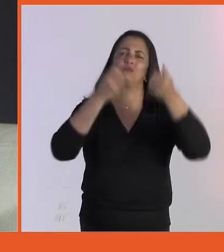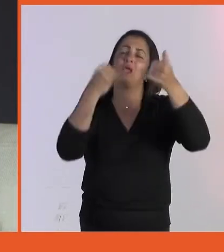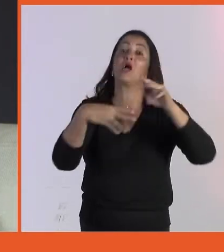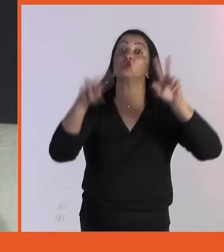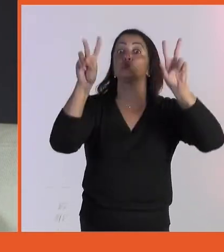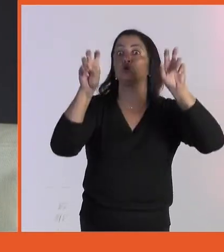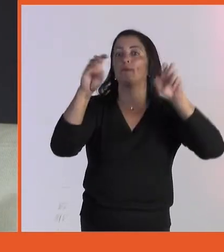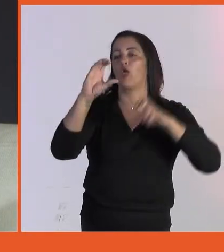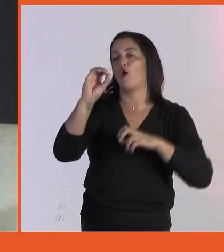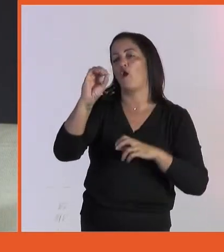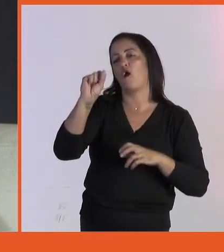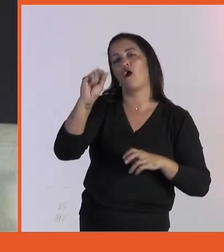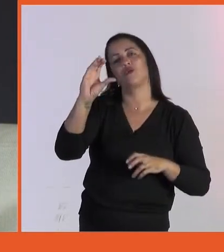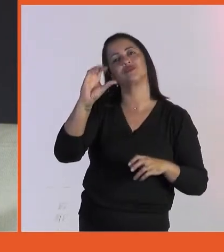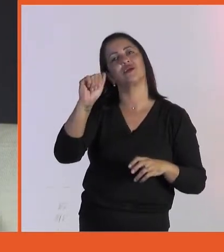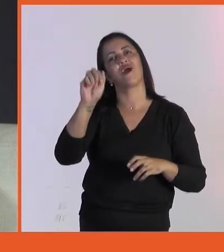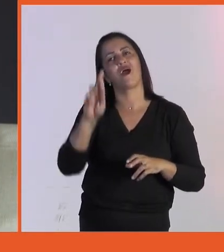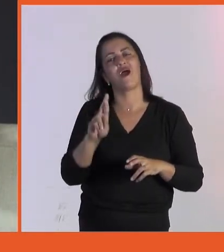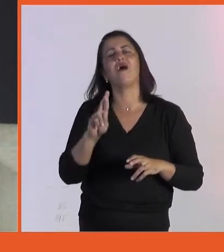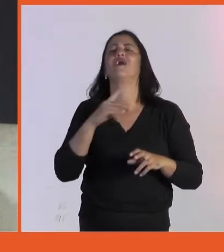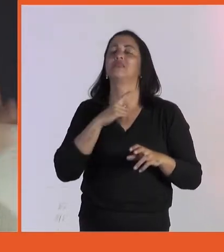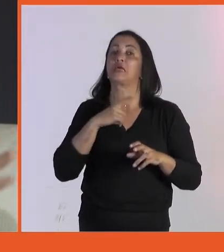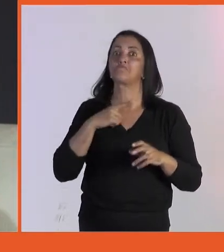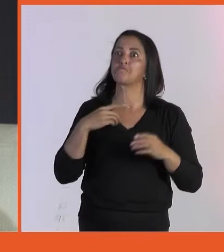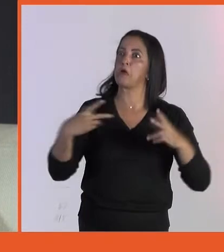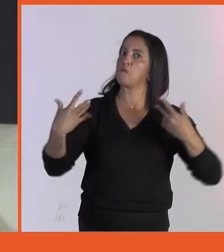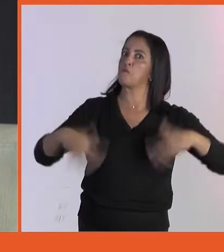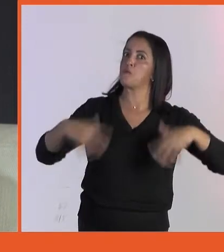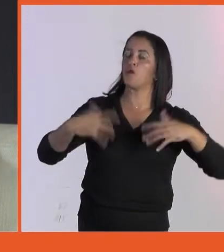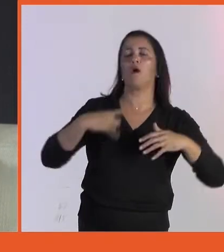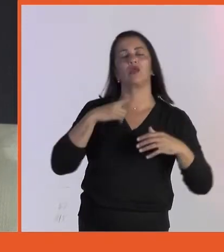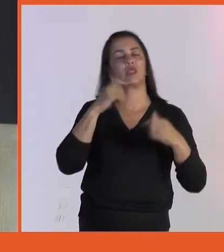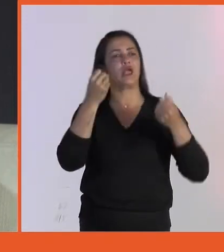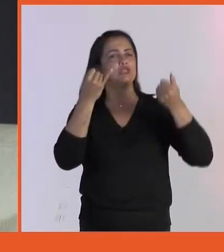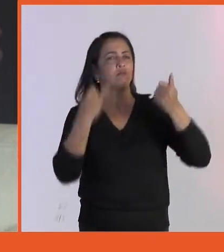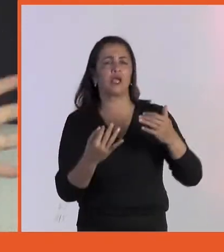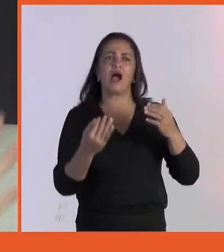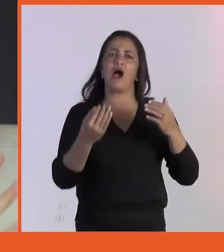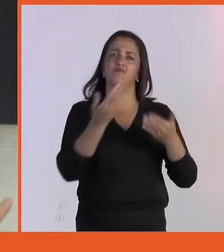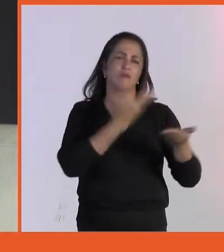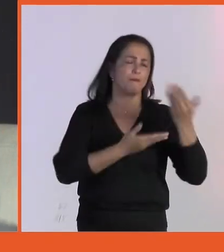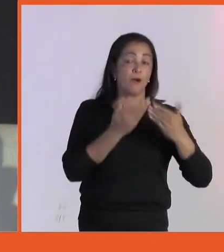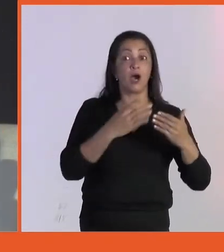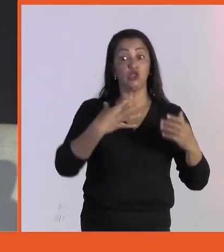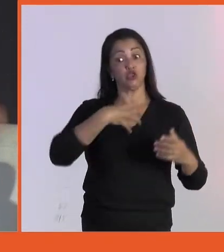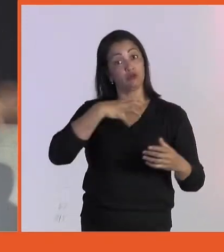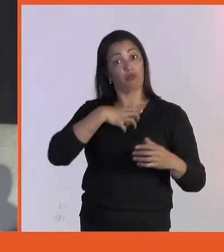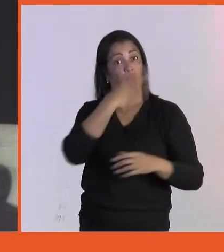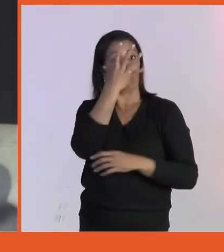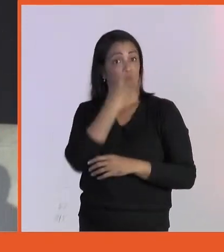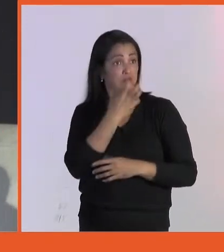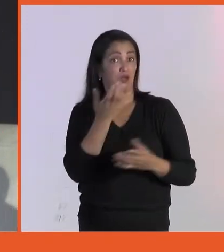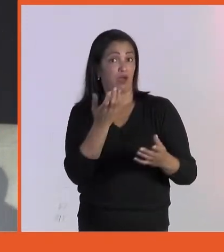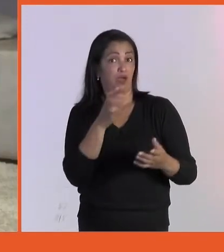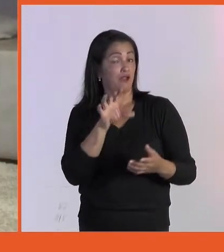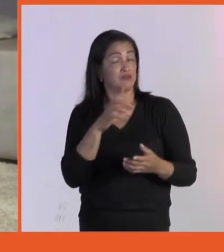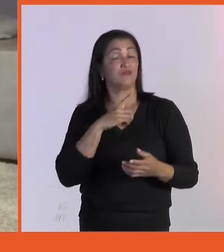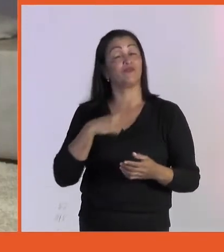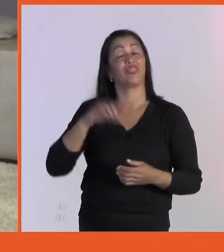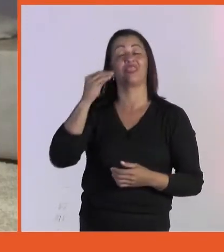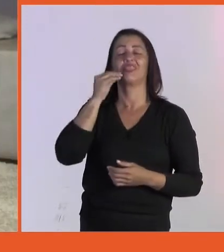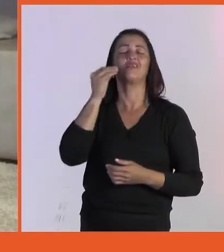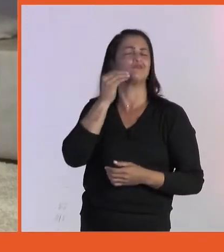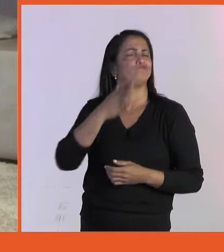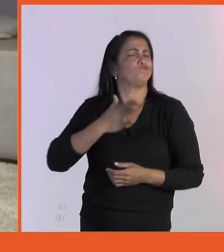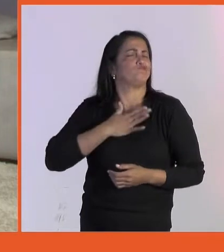forma, talvez, um pouco mais despojada que os meninos do Pipocando faziam de uma forma mais séria, né? Então, a gente começou a arriscar falar da nossa